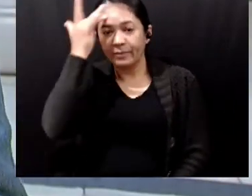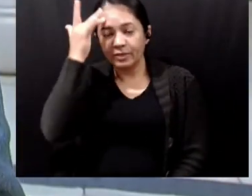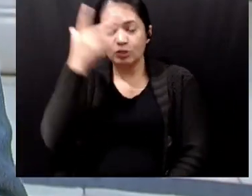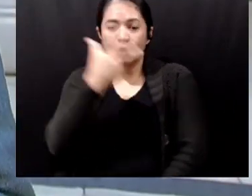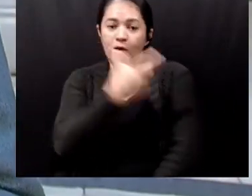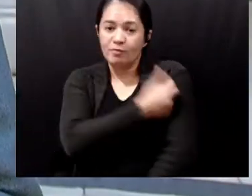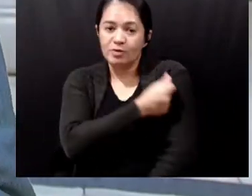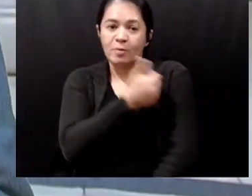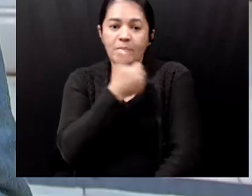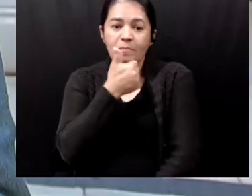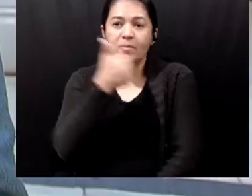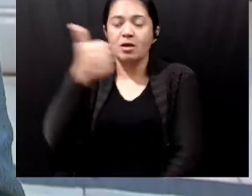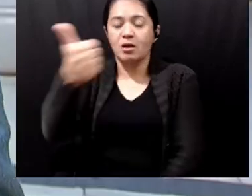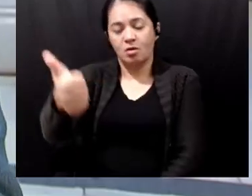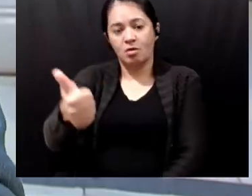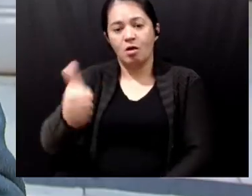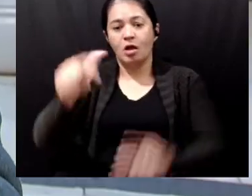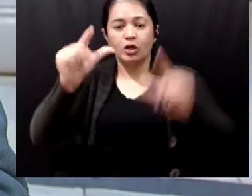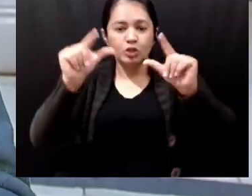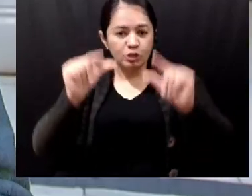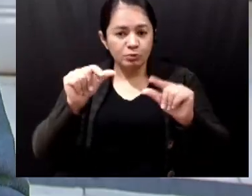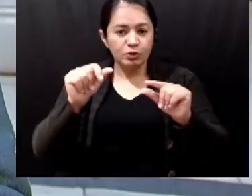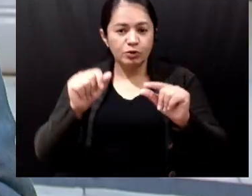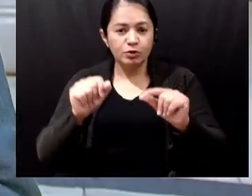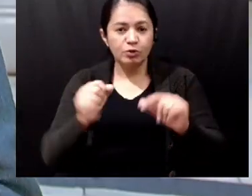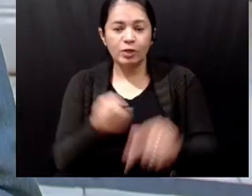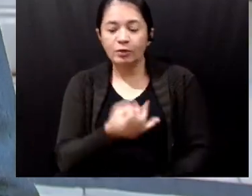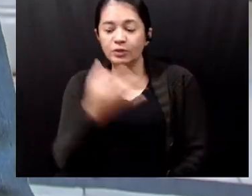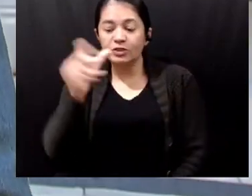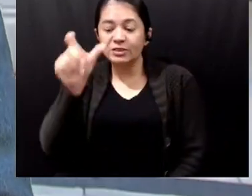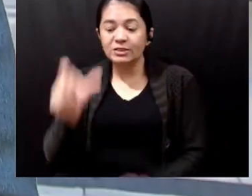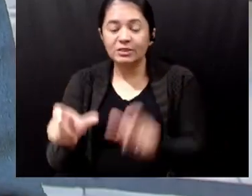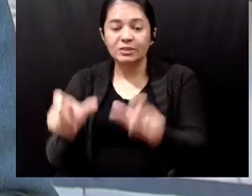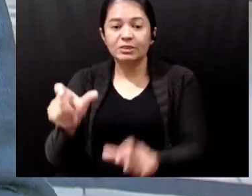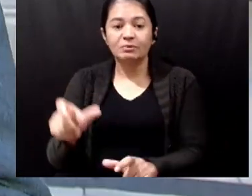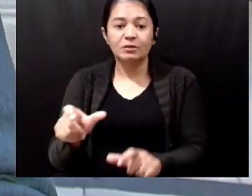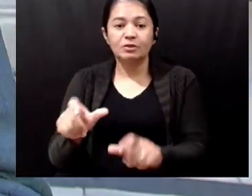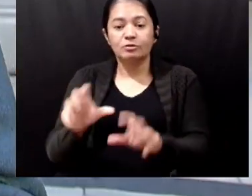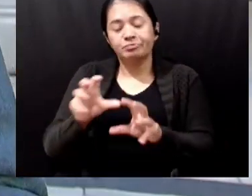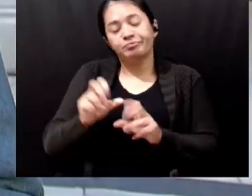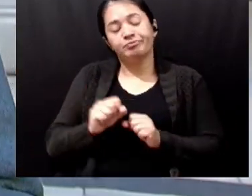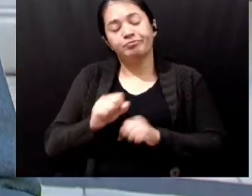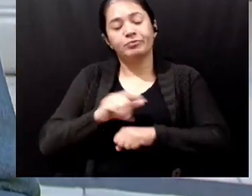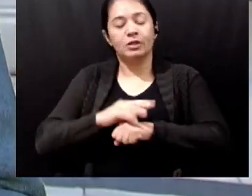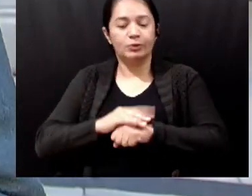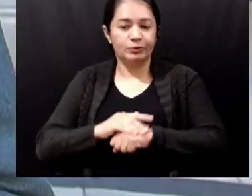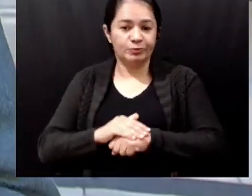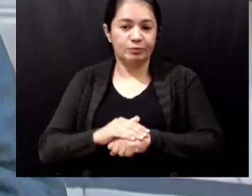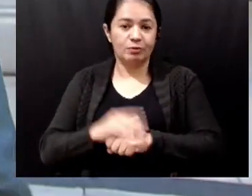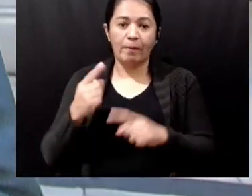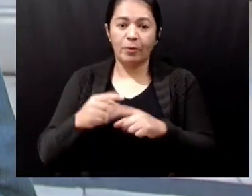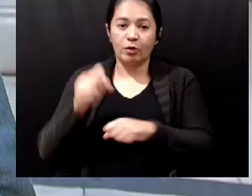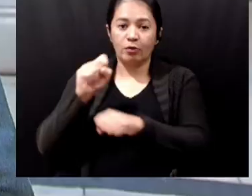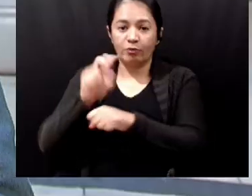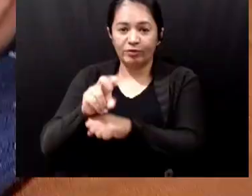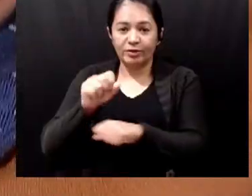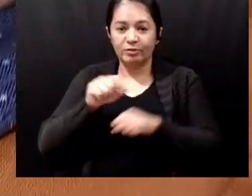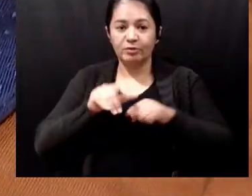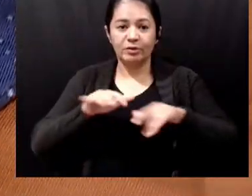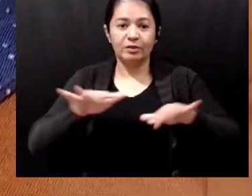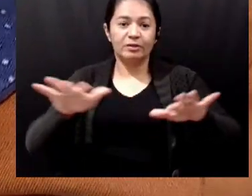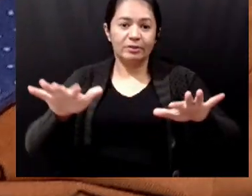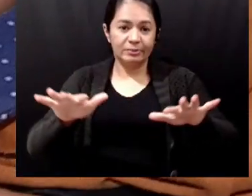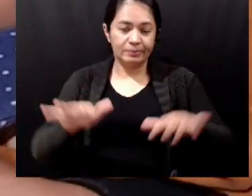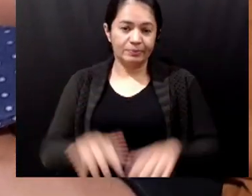menor chance também de que essas 2 pessoas acabam adquirindo a doença, porque o vírus não circula onde tiver gente vacinada, né?